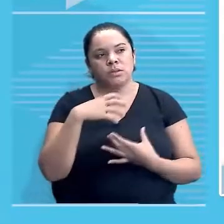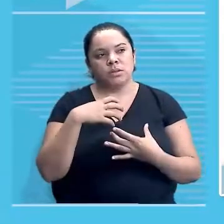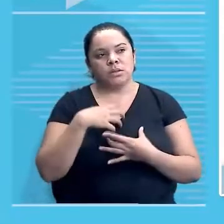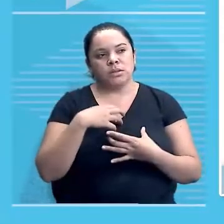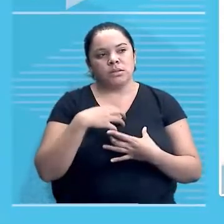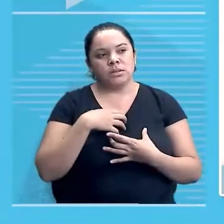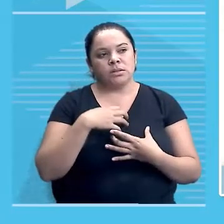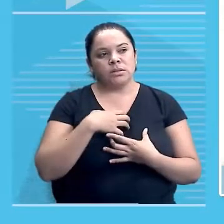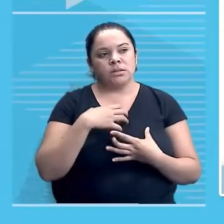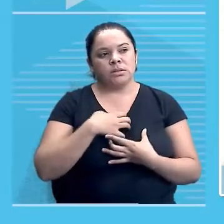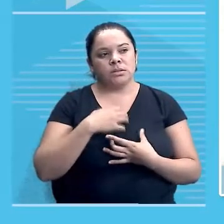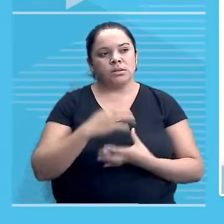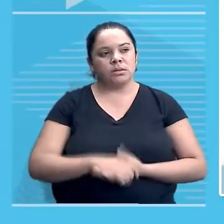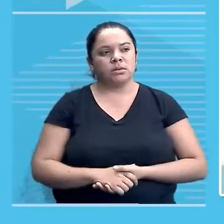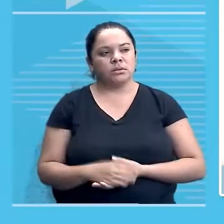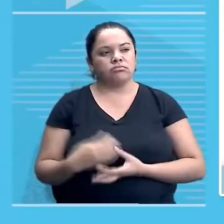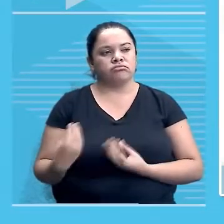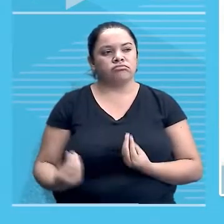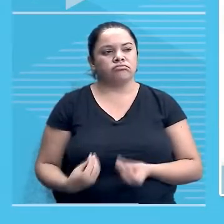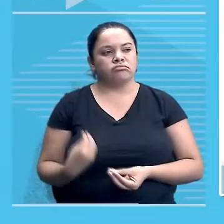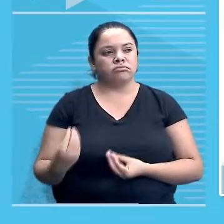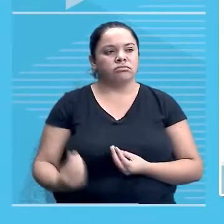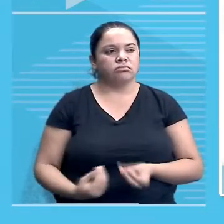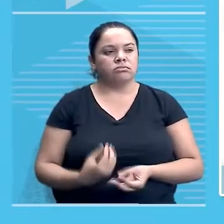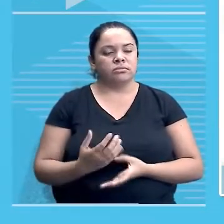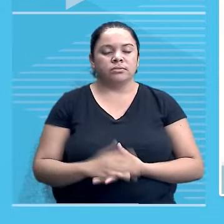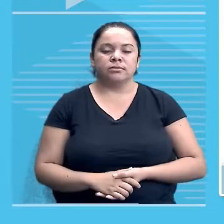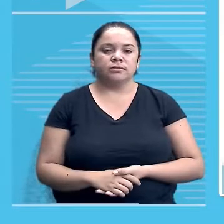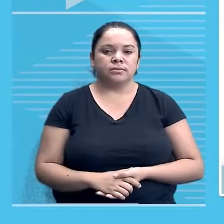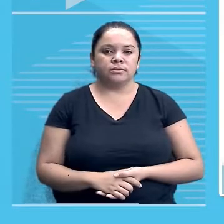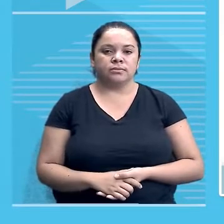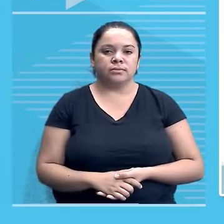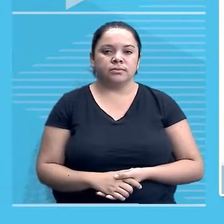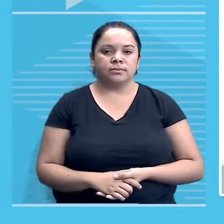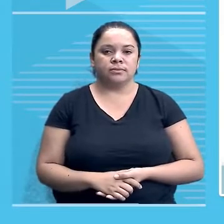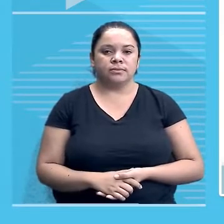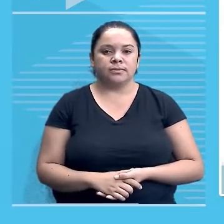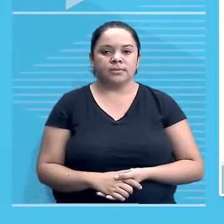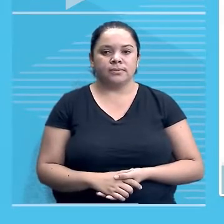calor sensível, professor? Seria a gente estar trabalhando